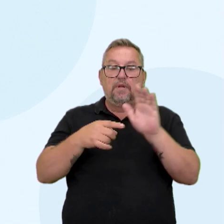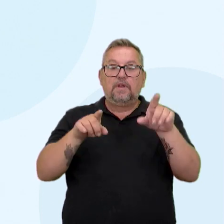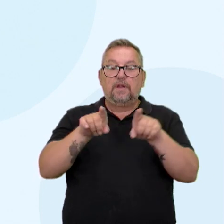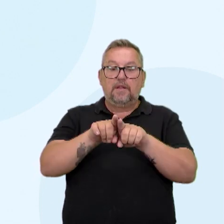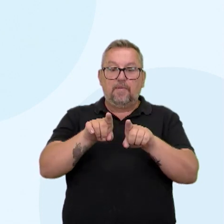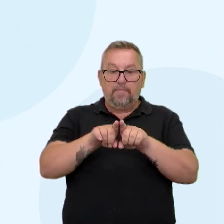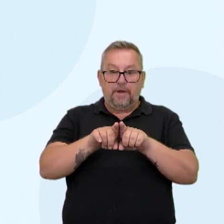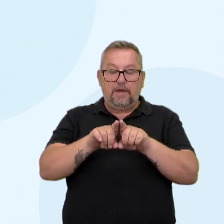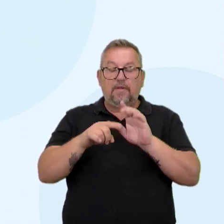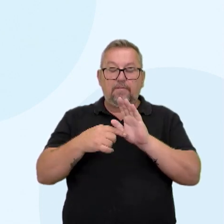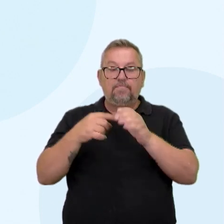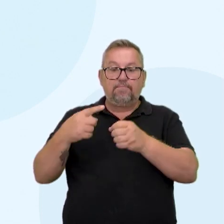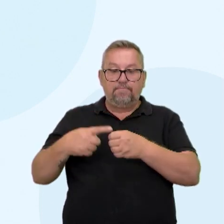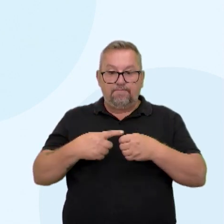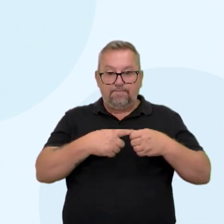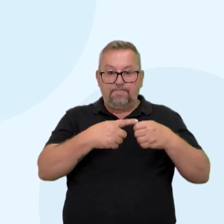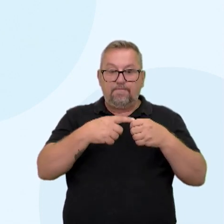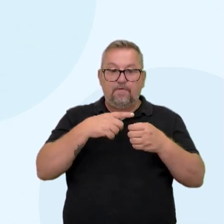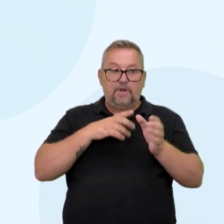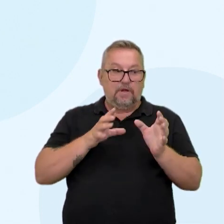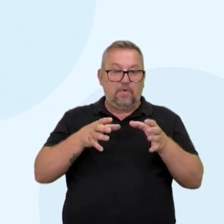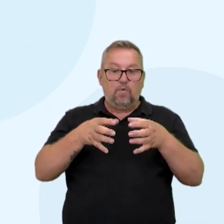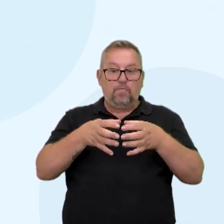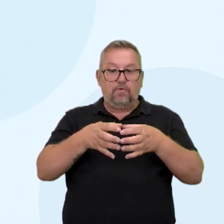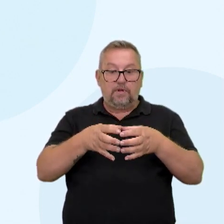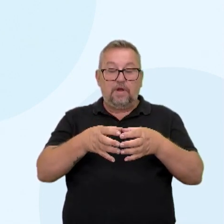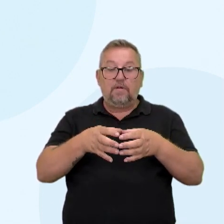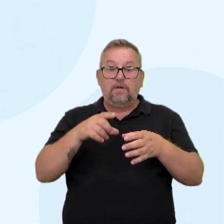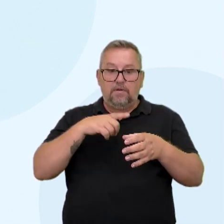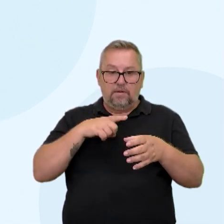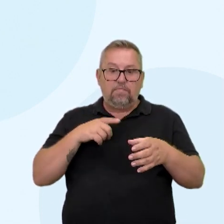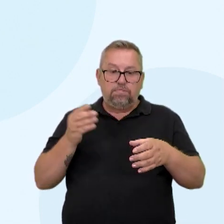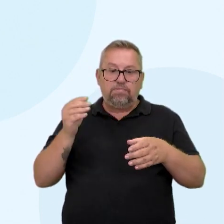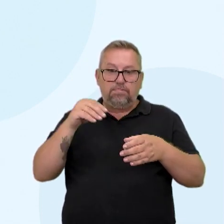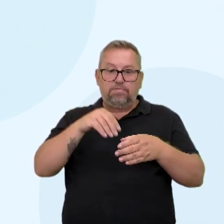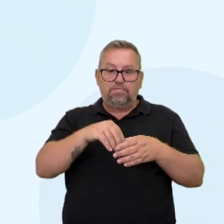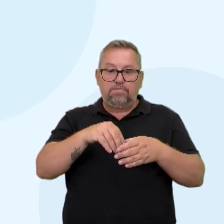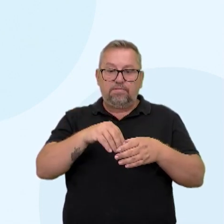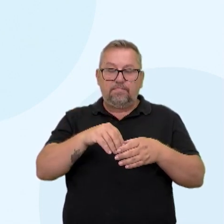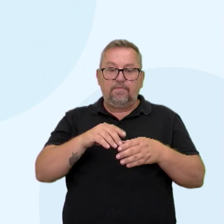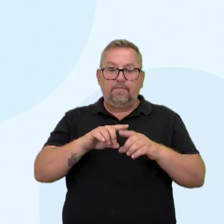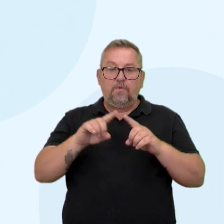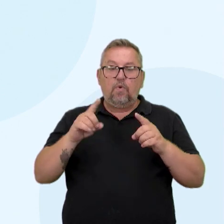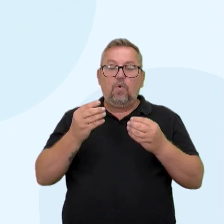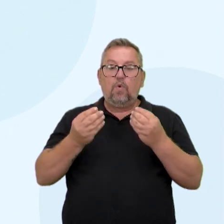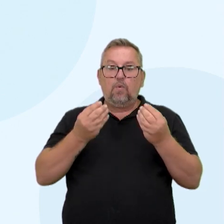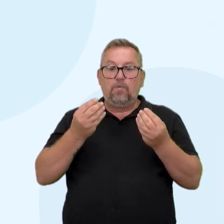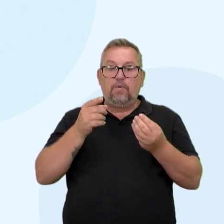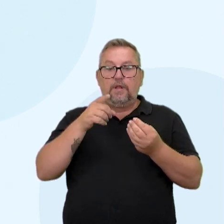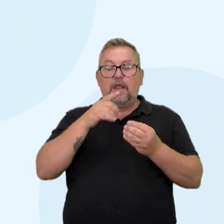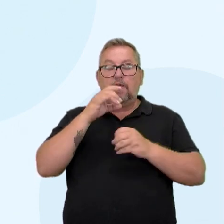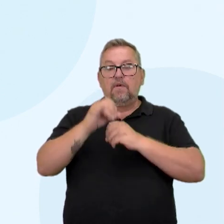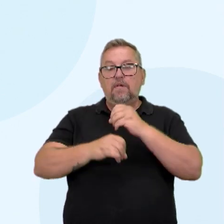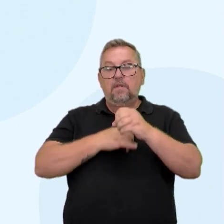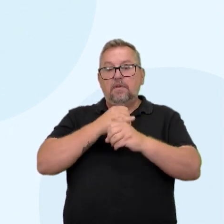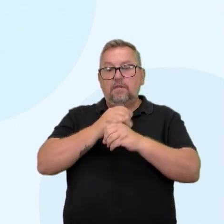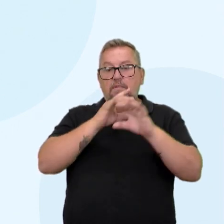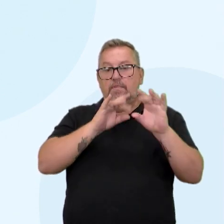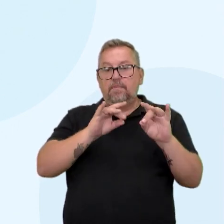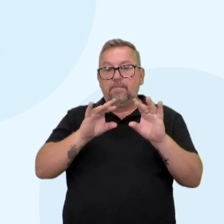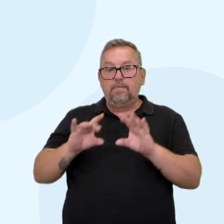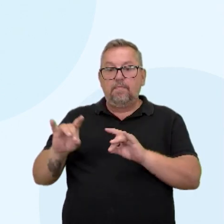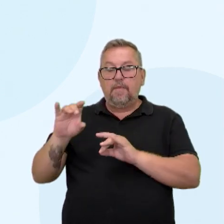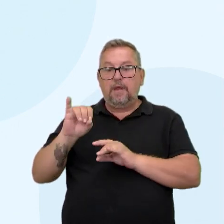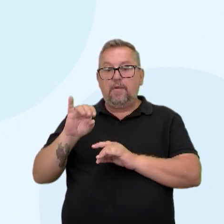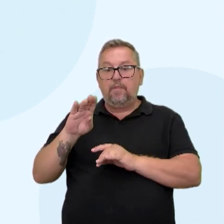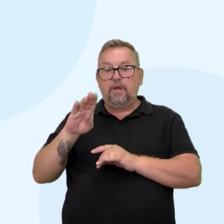dados do município em que a comunidade está inserida, né? Por meio desse site aí, IBGE Cidades,